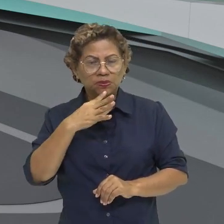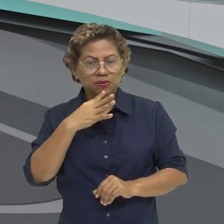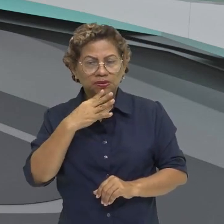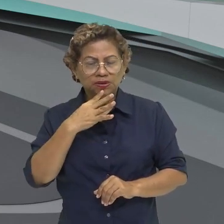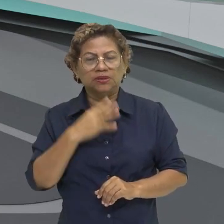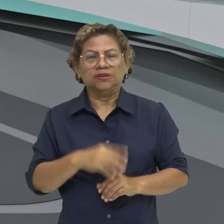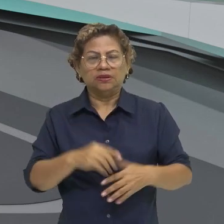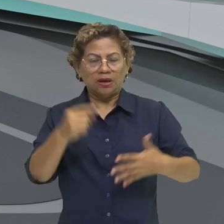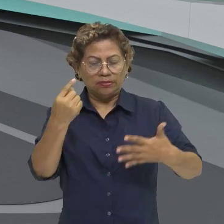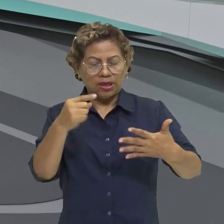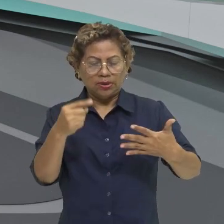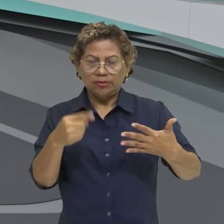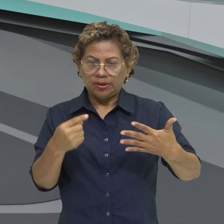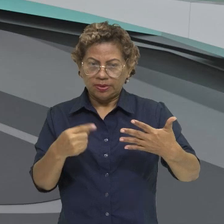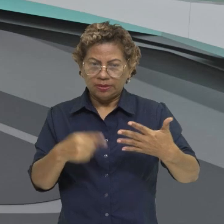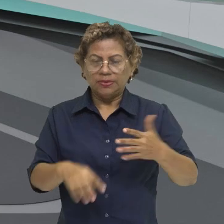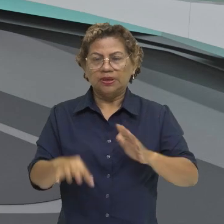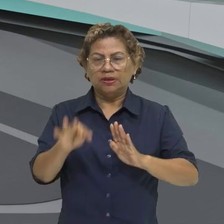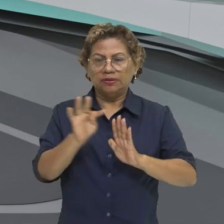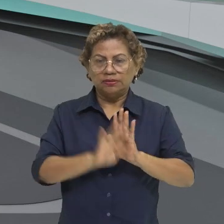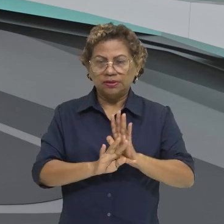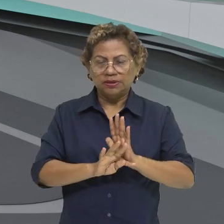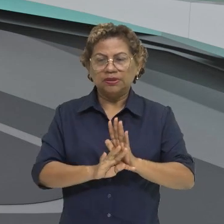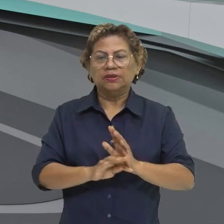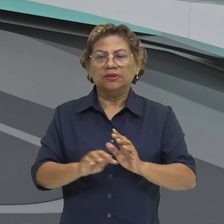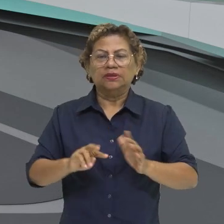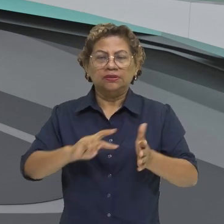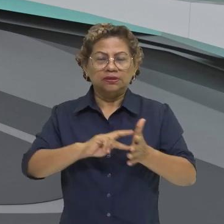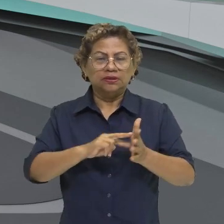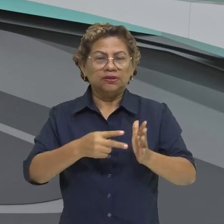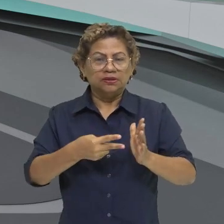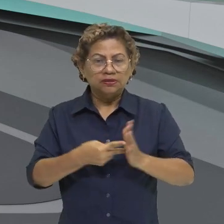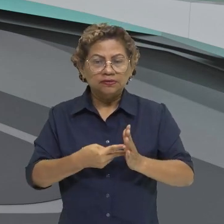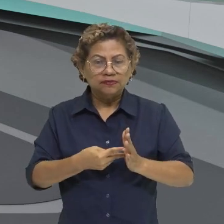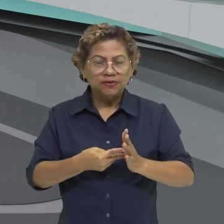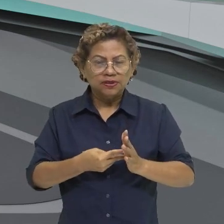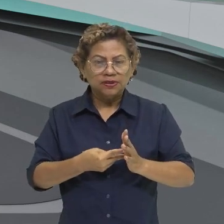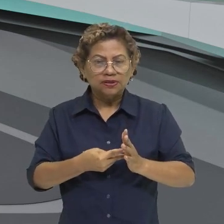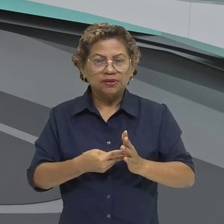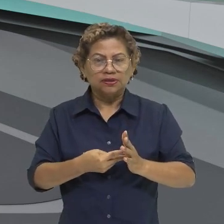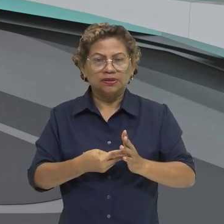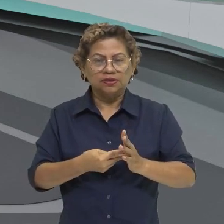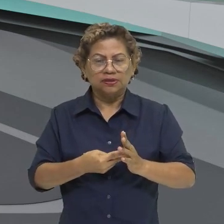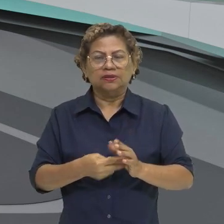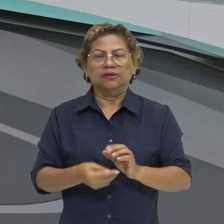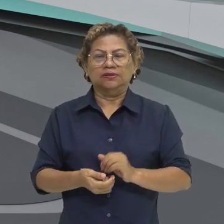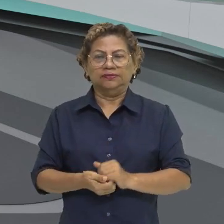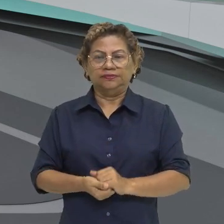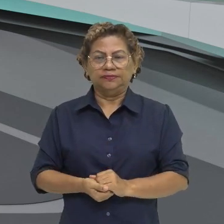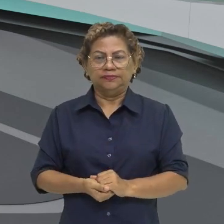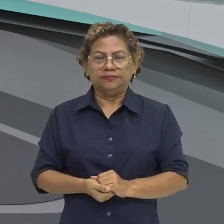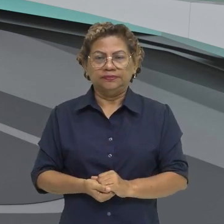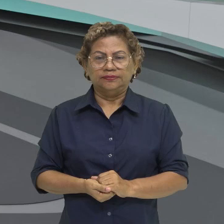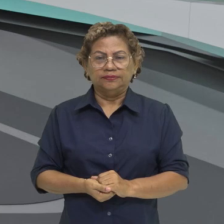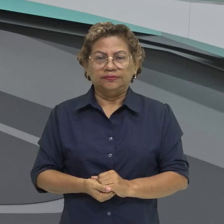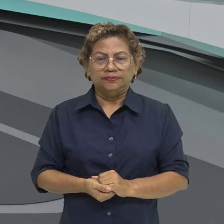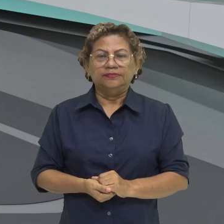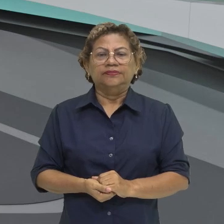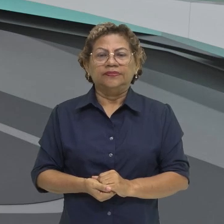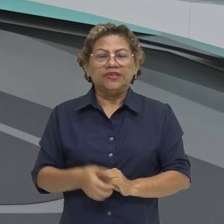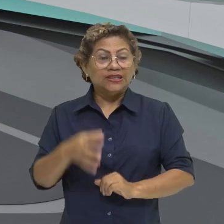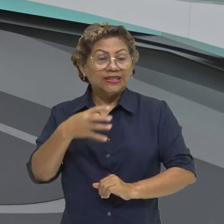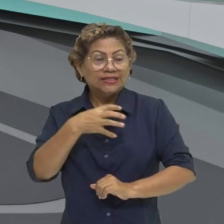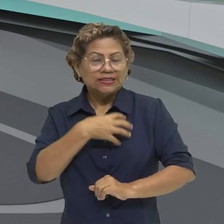constituir um texto, um sentido que se destina, antes de mais nada, antes de tudo, ao prazer